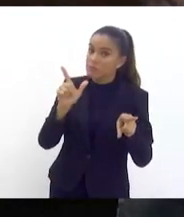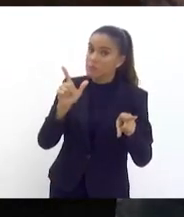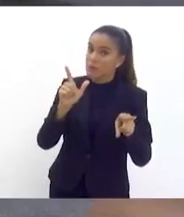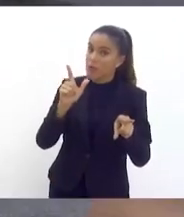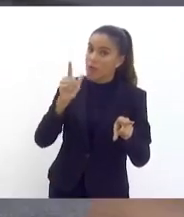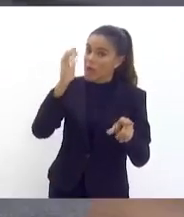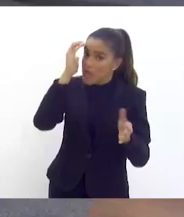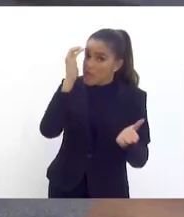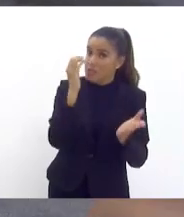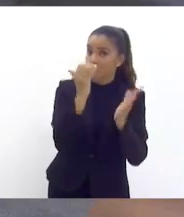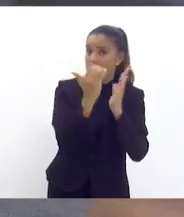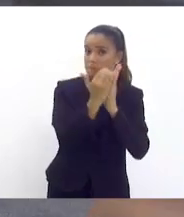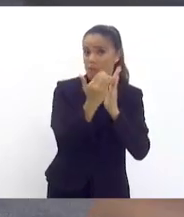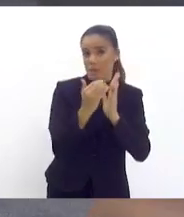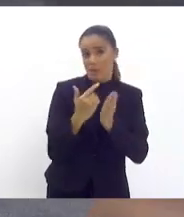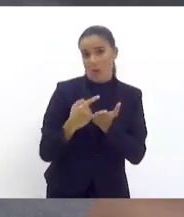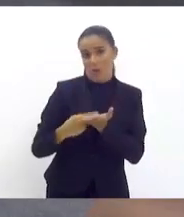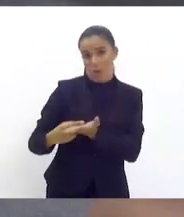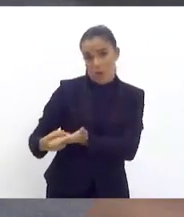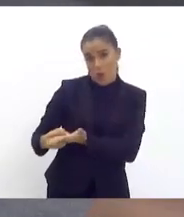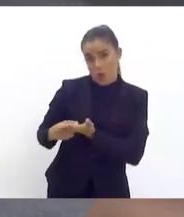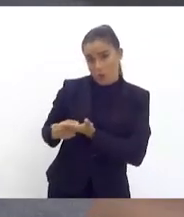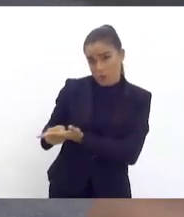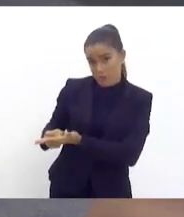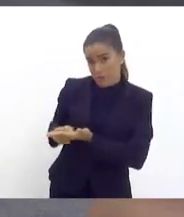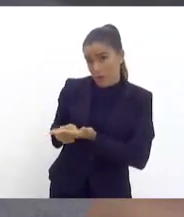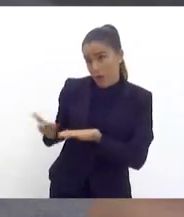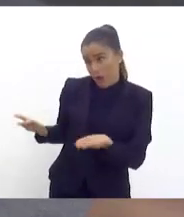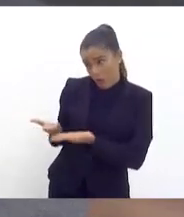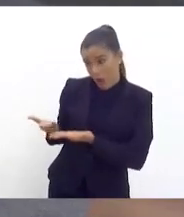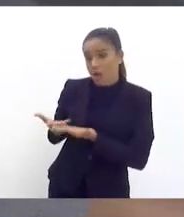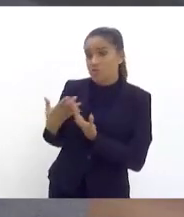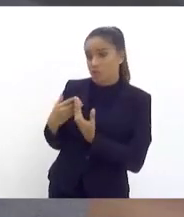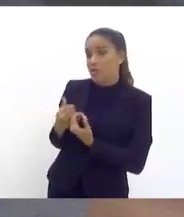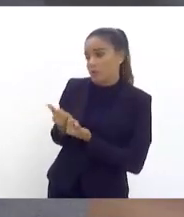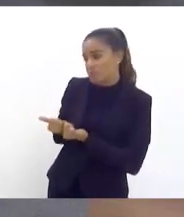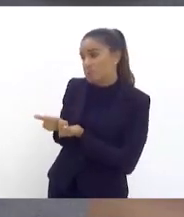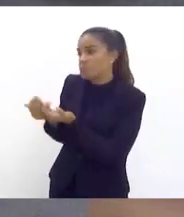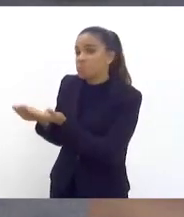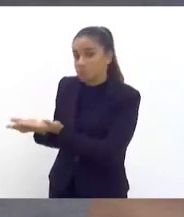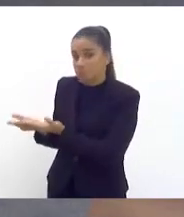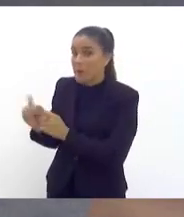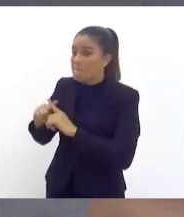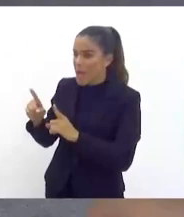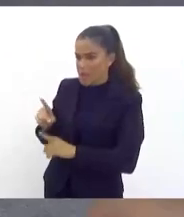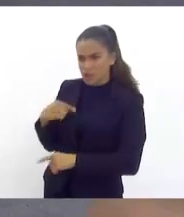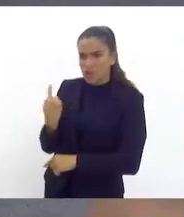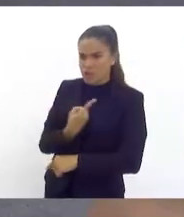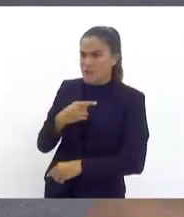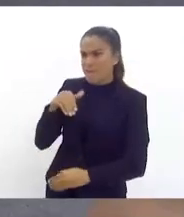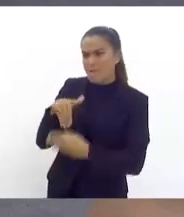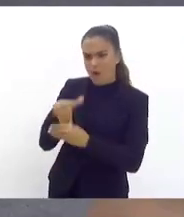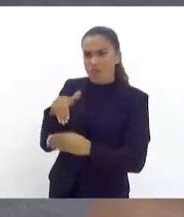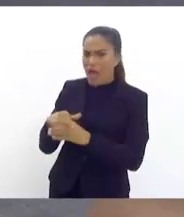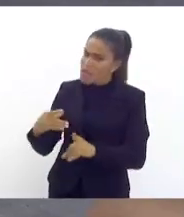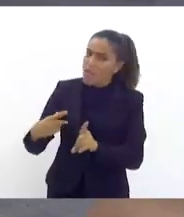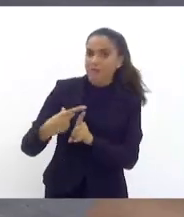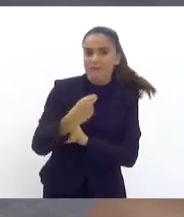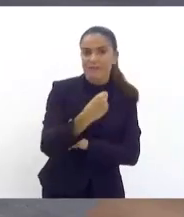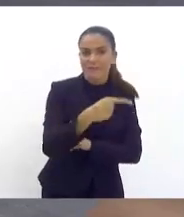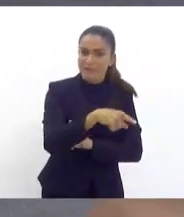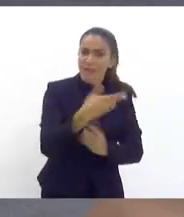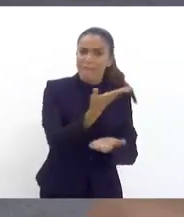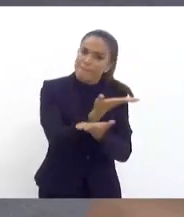os acordos. Nós estamos, nesse momento, sendo condescendentes com Vossa Excelência, porque votaríamos, lhe venceríamos, e a